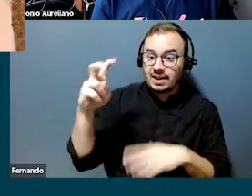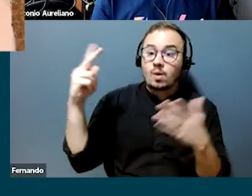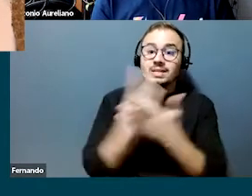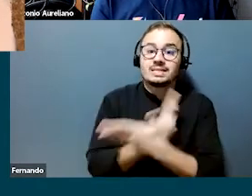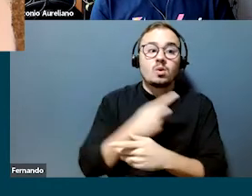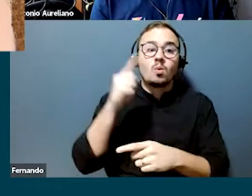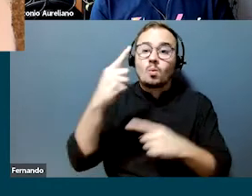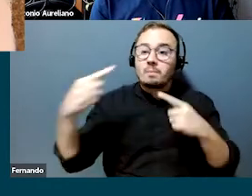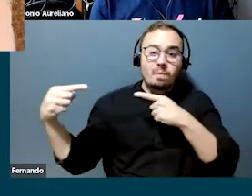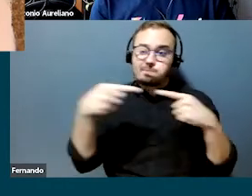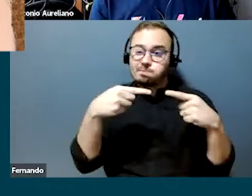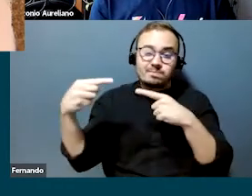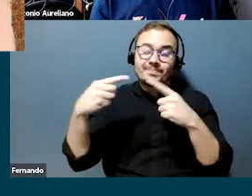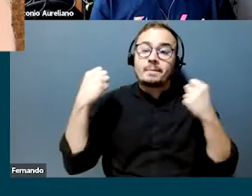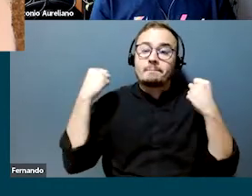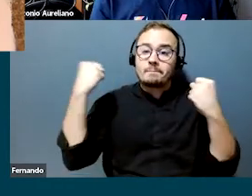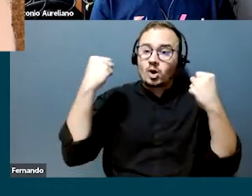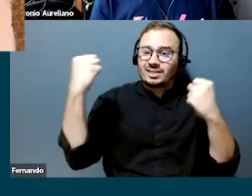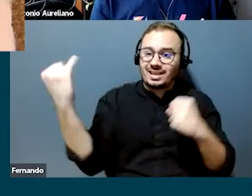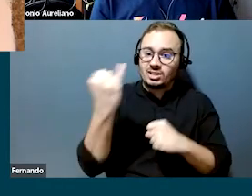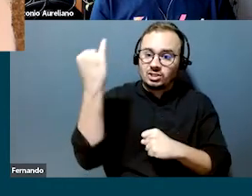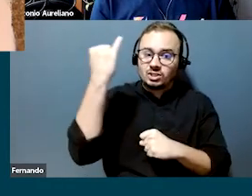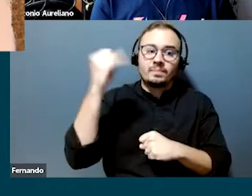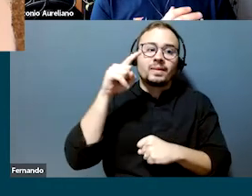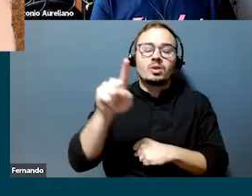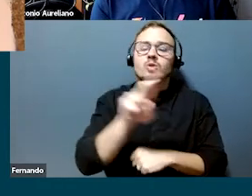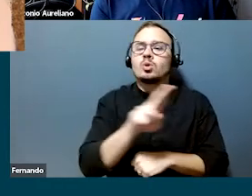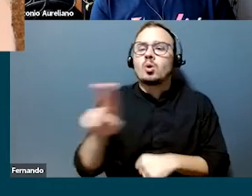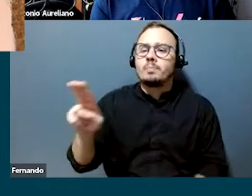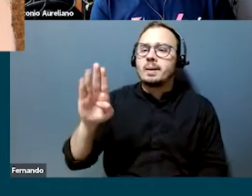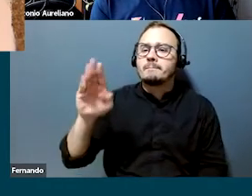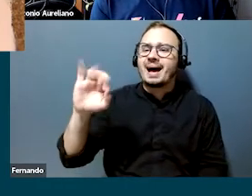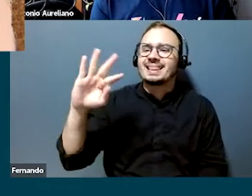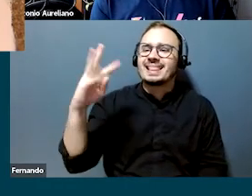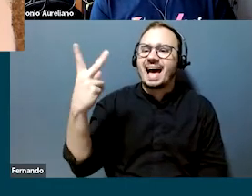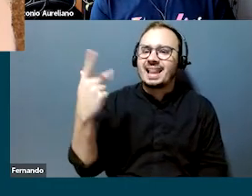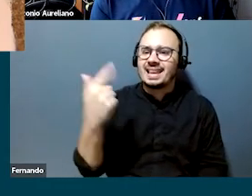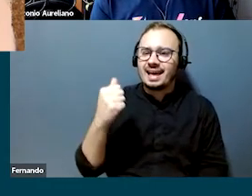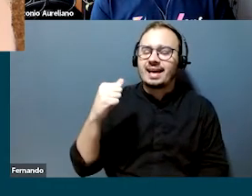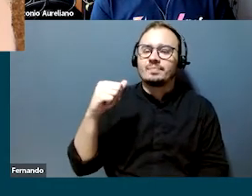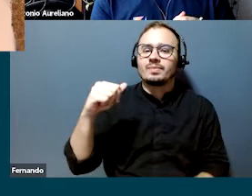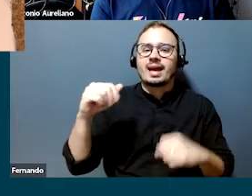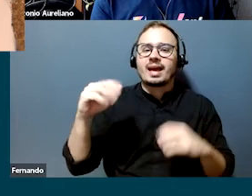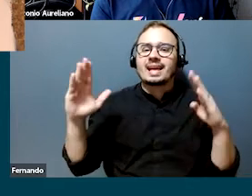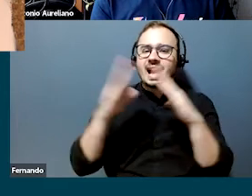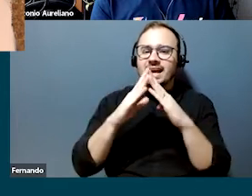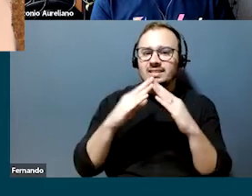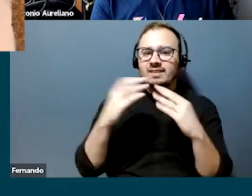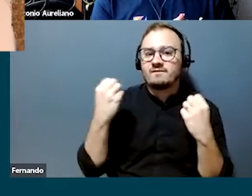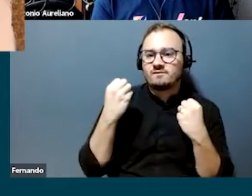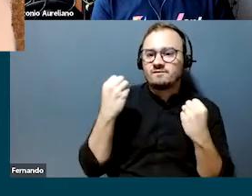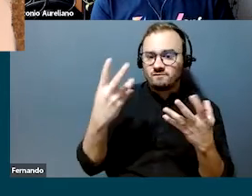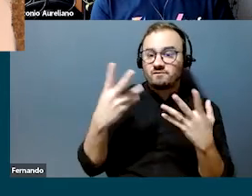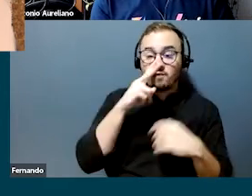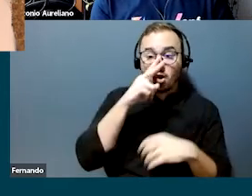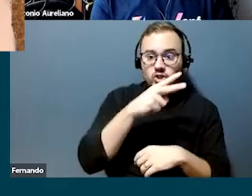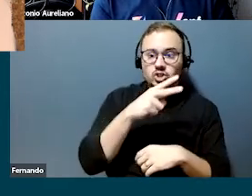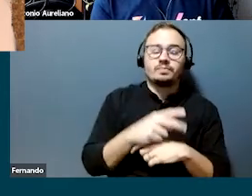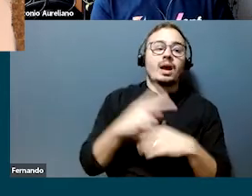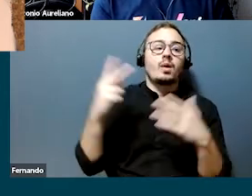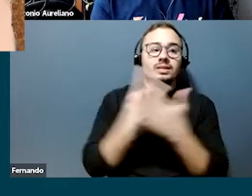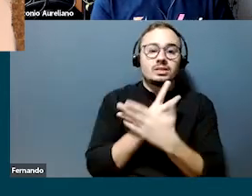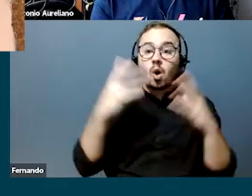chamada a Batalha de Casa Forte. Os holandeses eles haviam acabado de perder um combate no Monte das Tabocas, na cidade de Vitória de Santo Antão, a